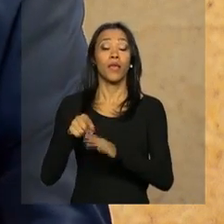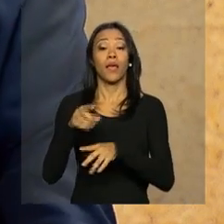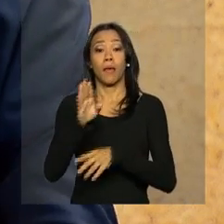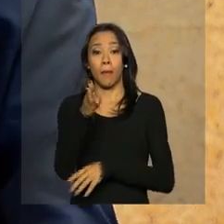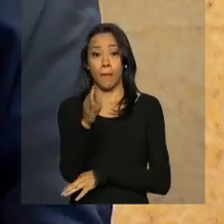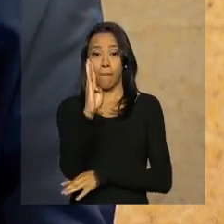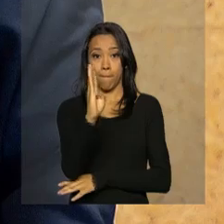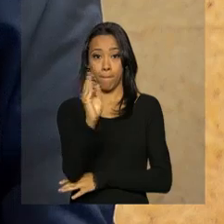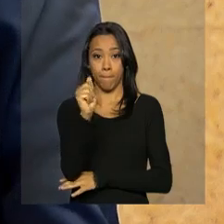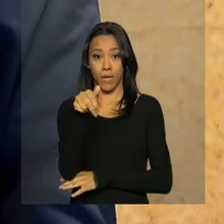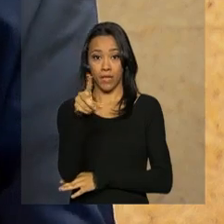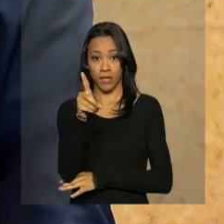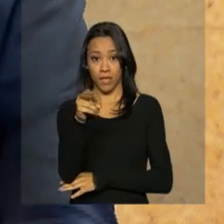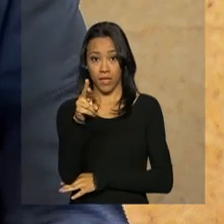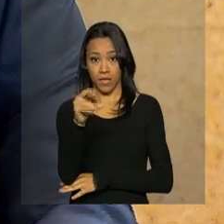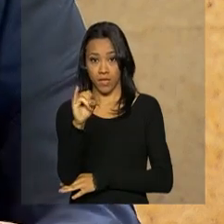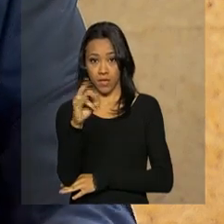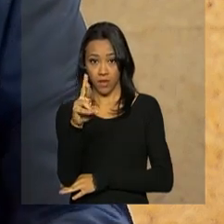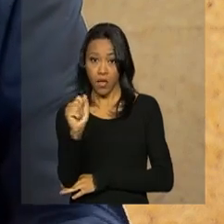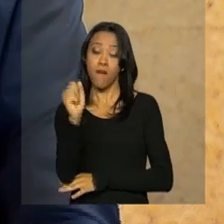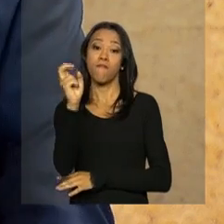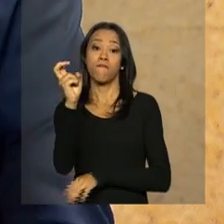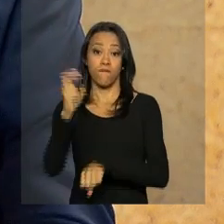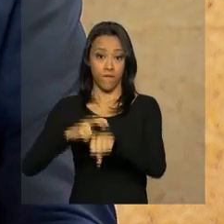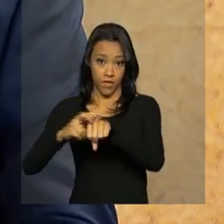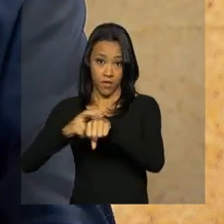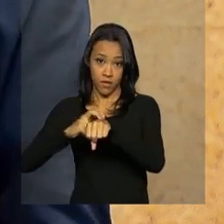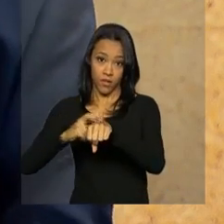Em abril. Em